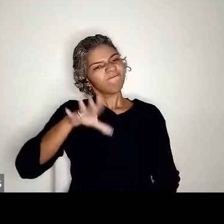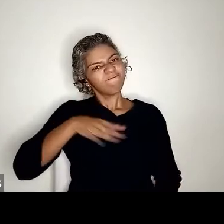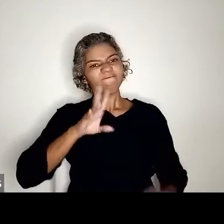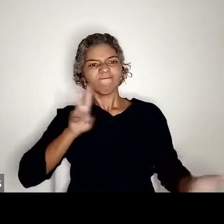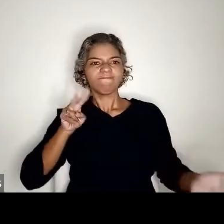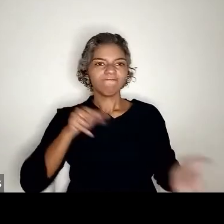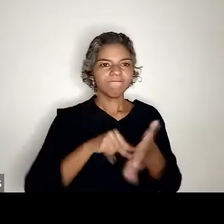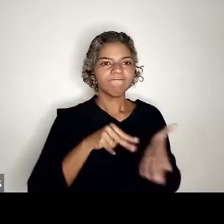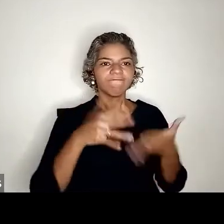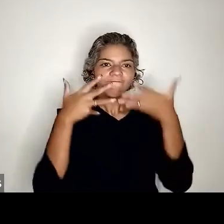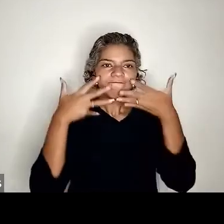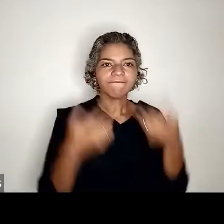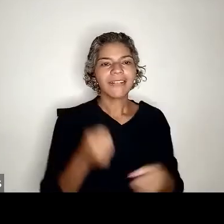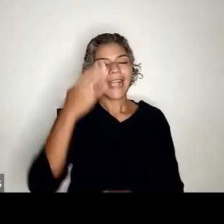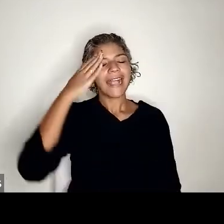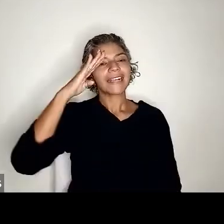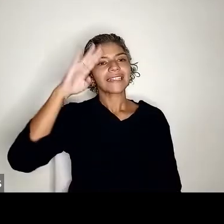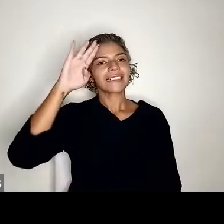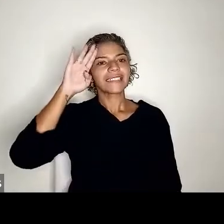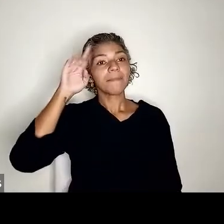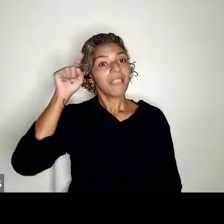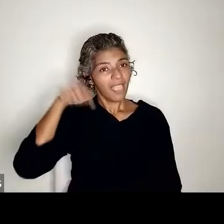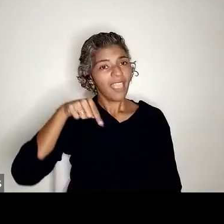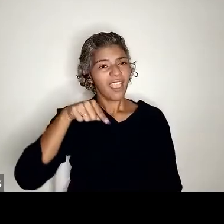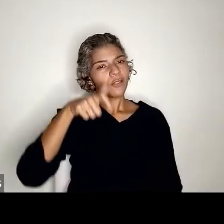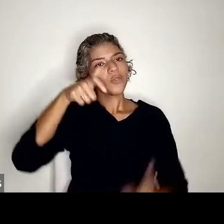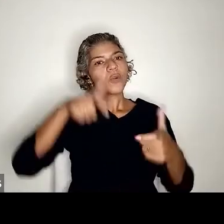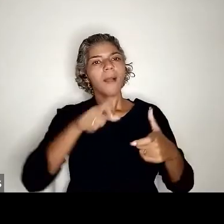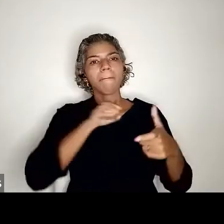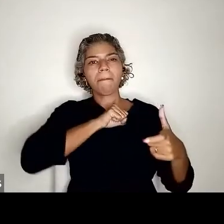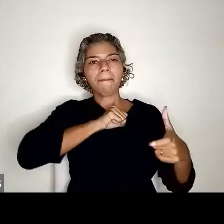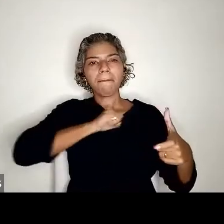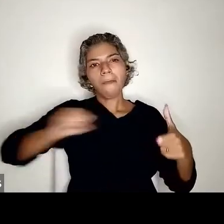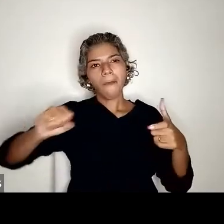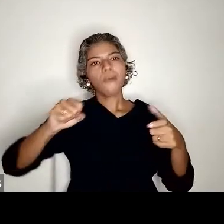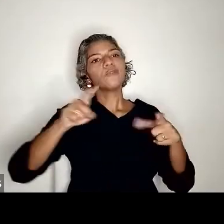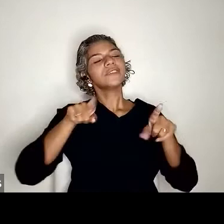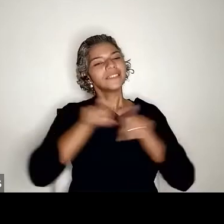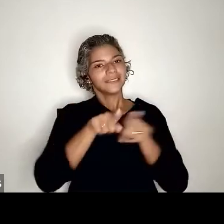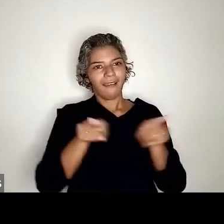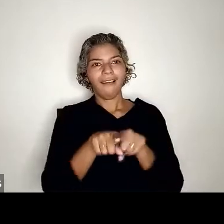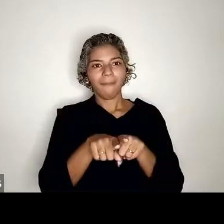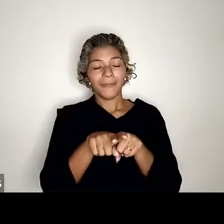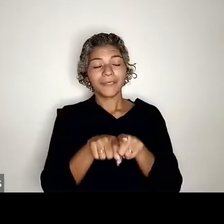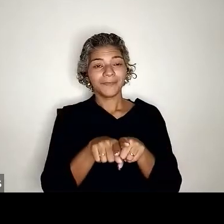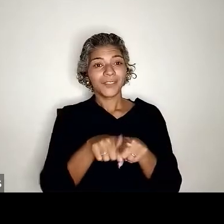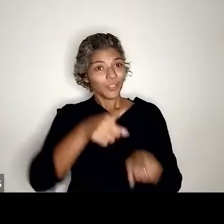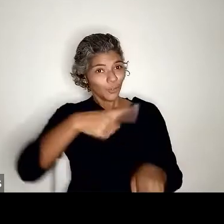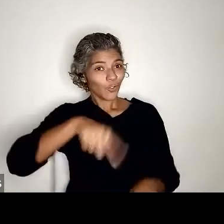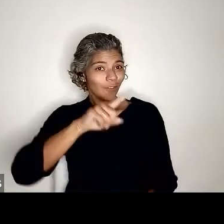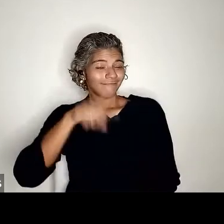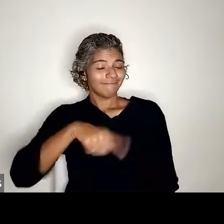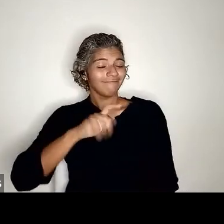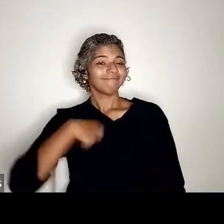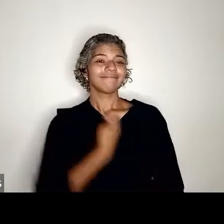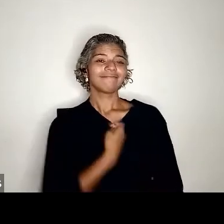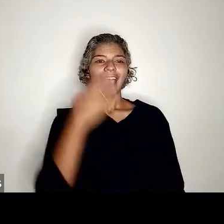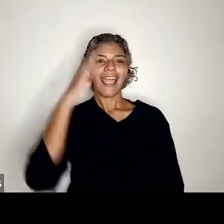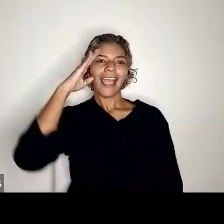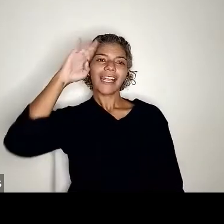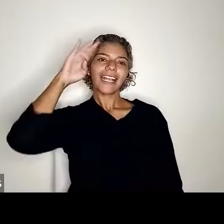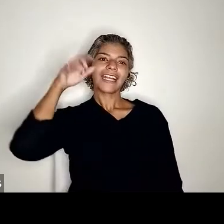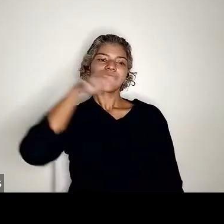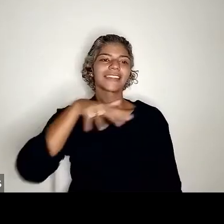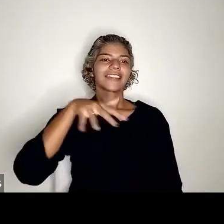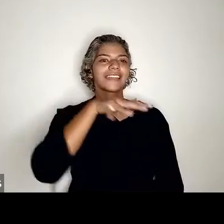academia como espaço de ativismo, nos assumir como acadêmicas ativistas. E é nesse contexto que eu venho aqui representando e falando